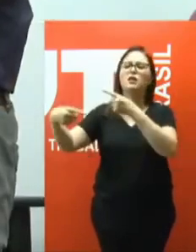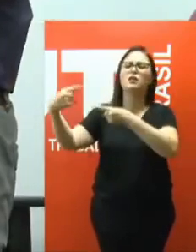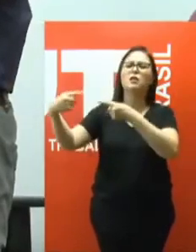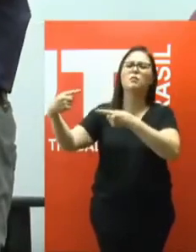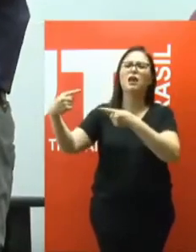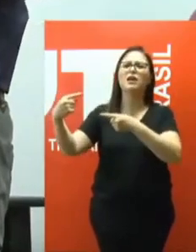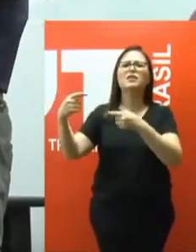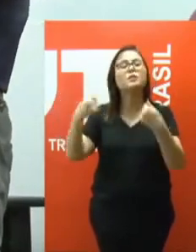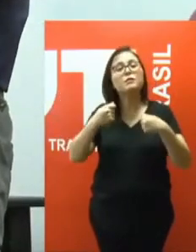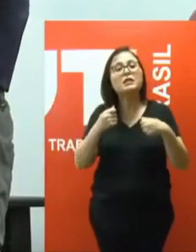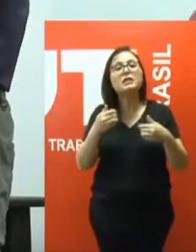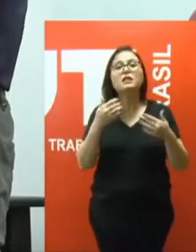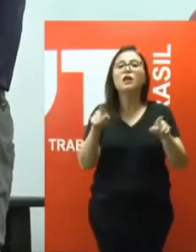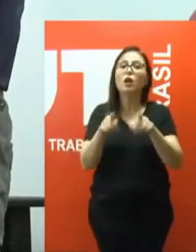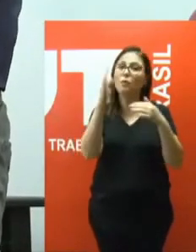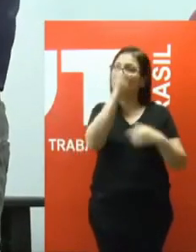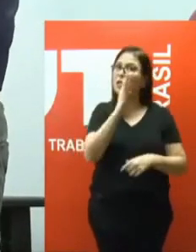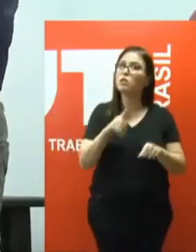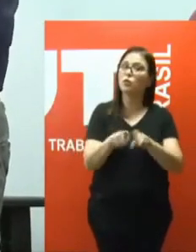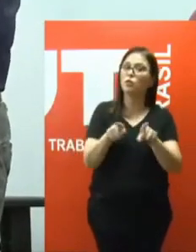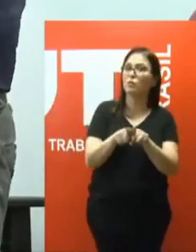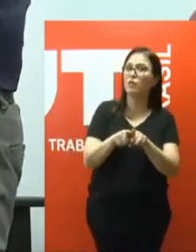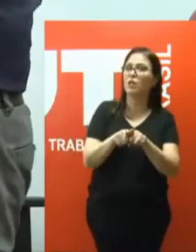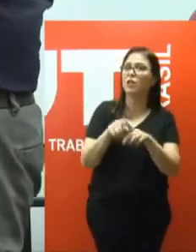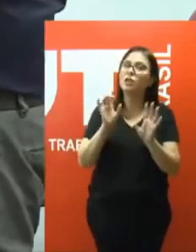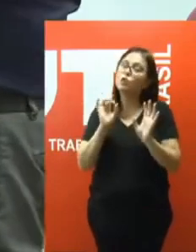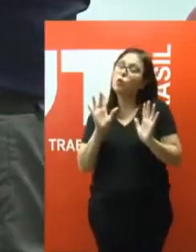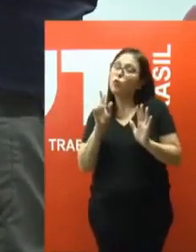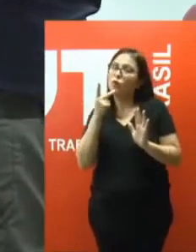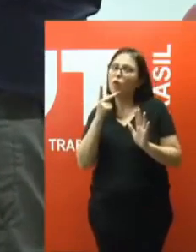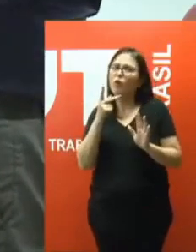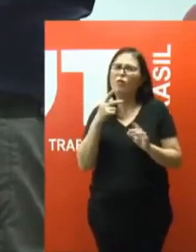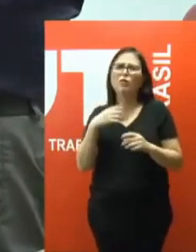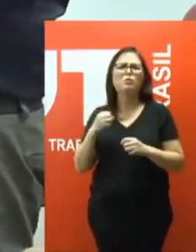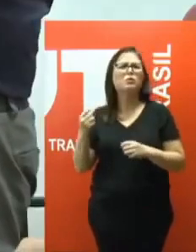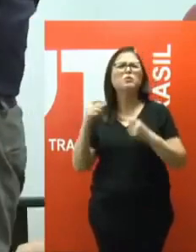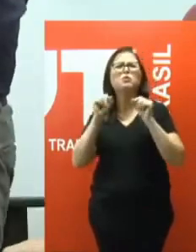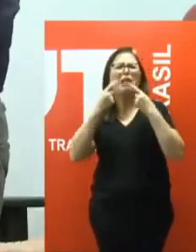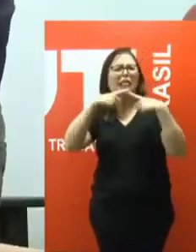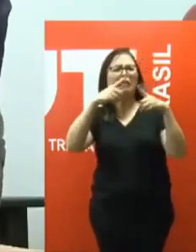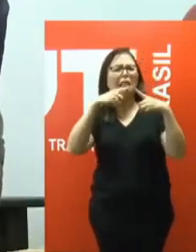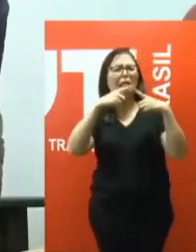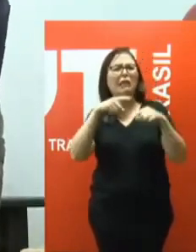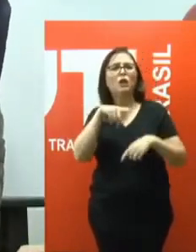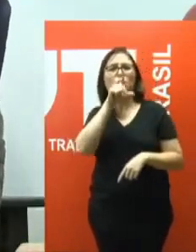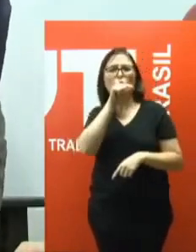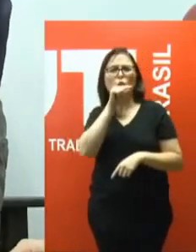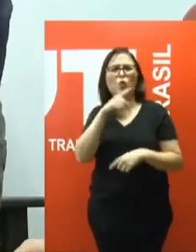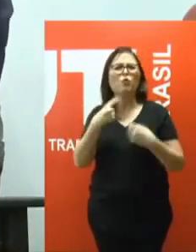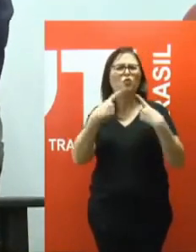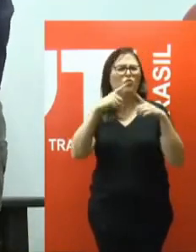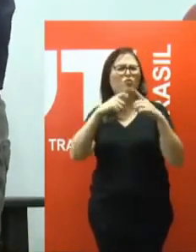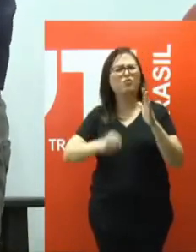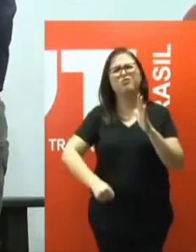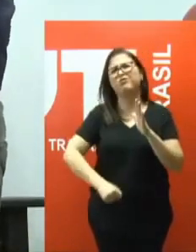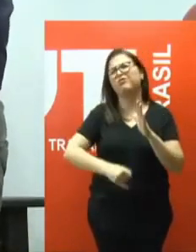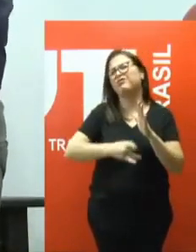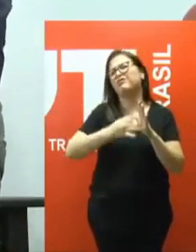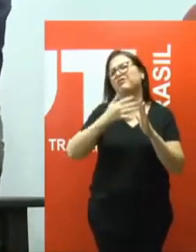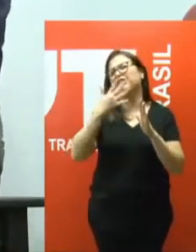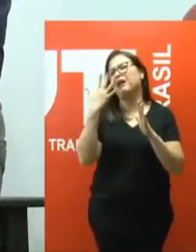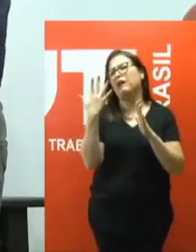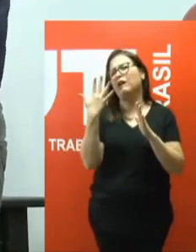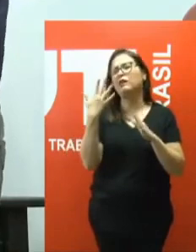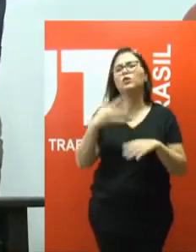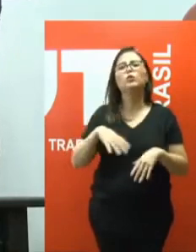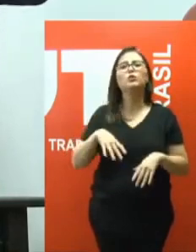e esse debate precisa ser feito no Brasil. Não se posicionou, não falou nada. Você ouviu a porradaria que foi, né? Todo, né, imprensa, candidato e não sei o